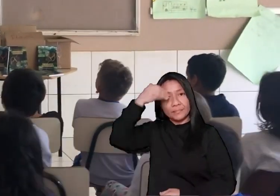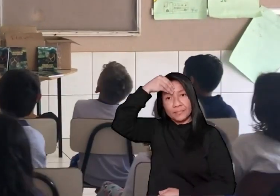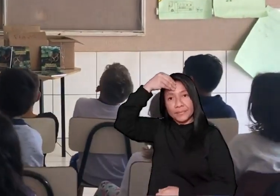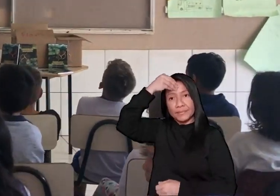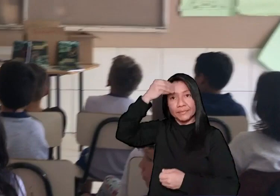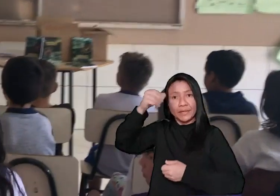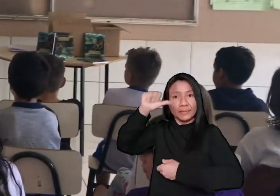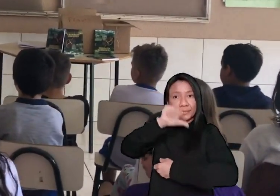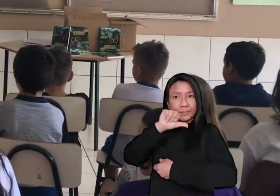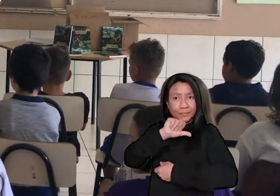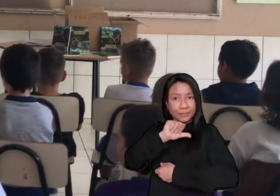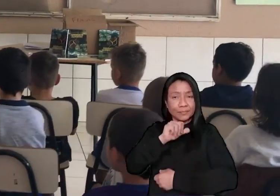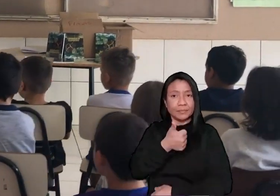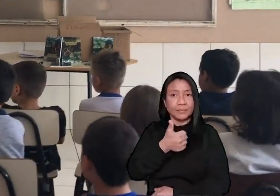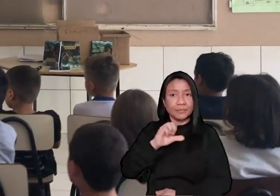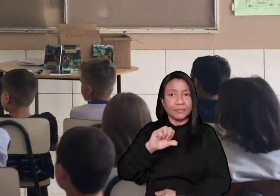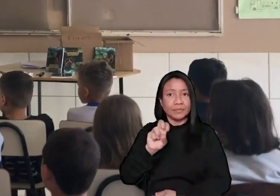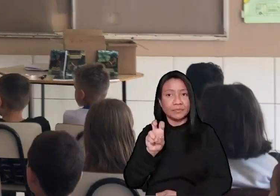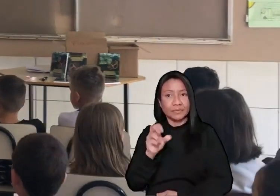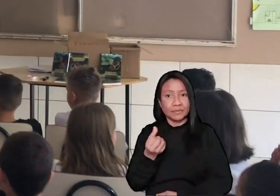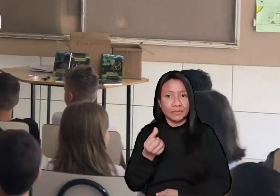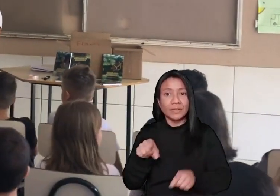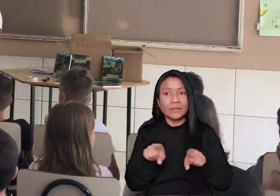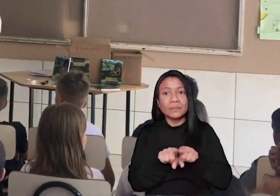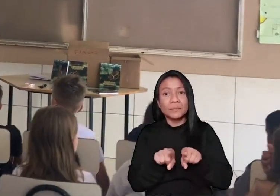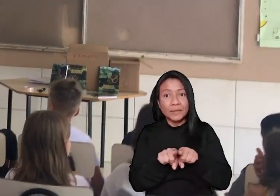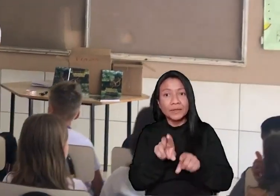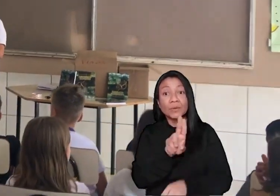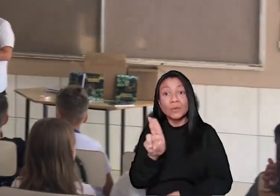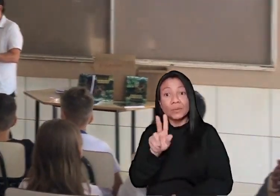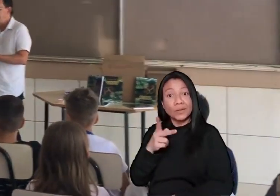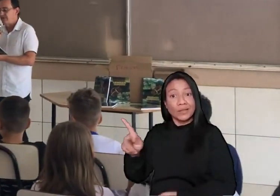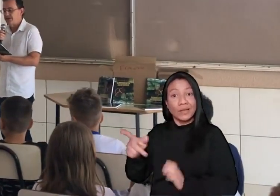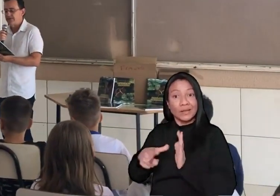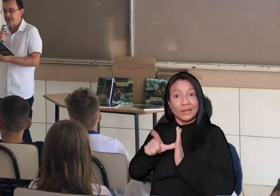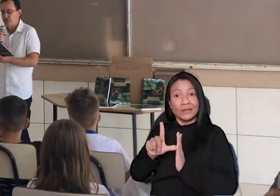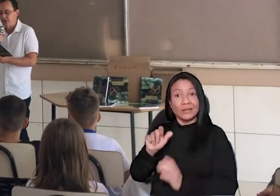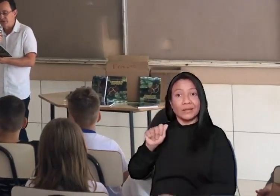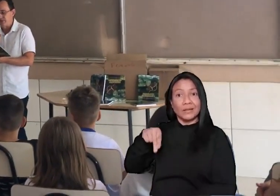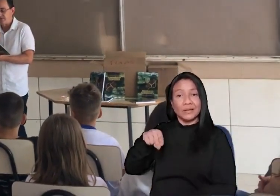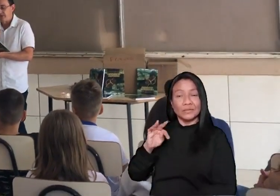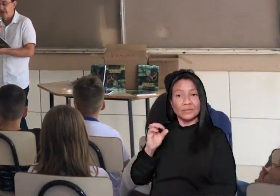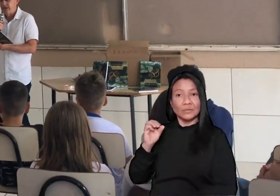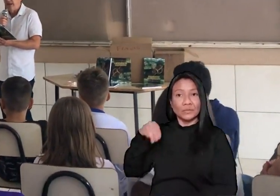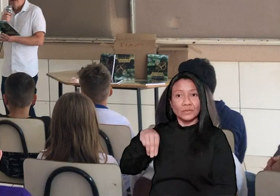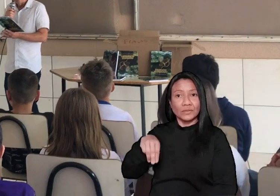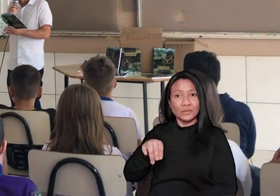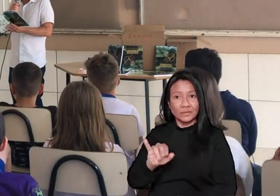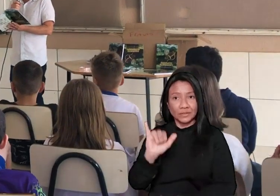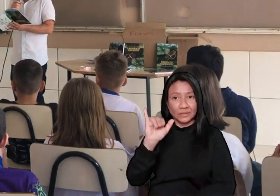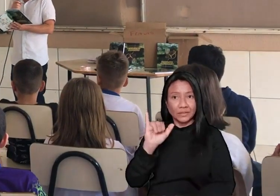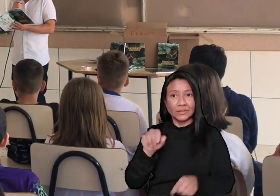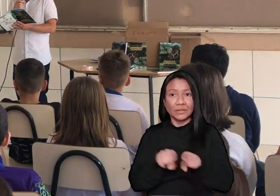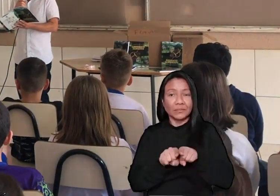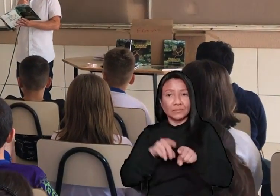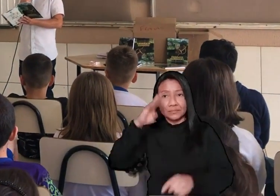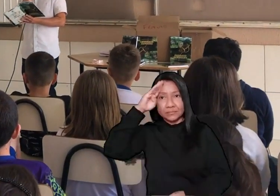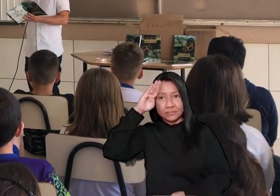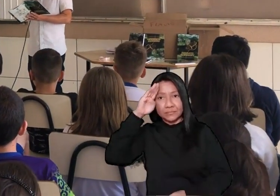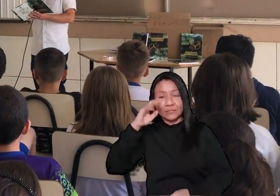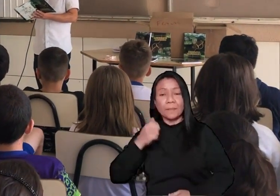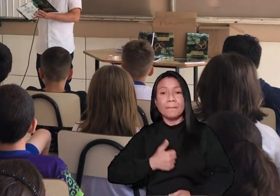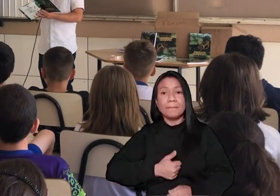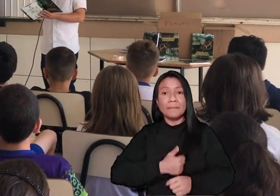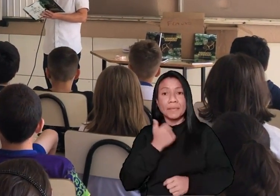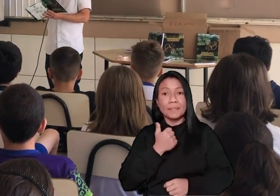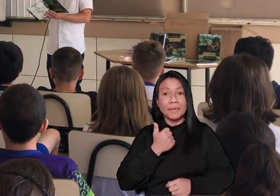como soldado na Alemanha na Primeira Guerra Mundial, de 1914 a 1918. Ele fez profissão